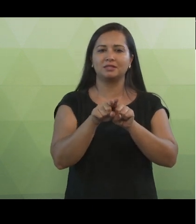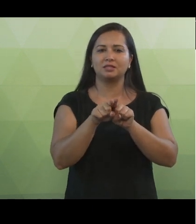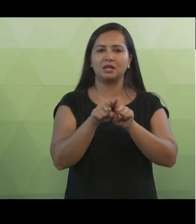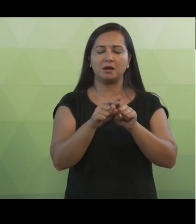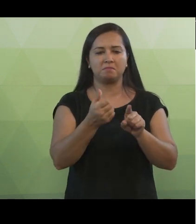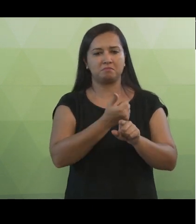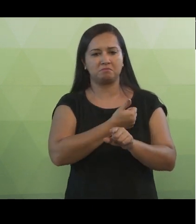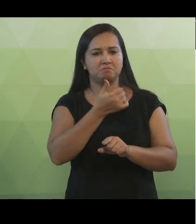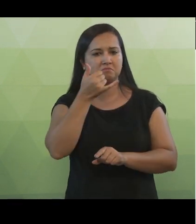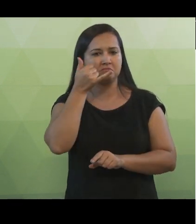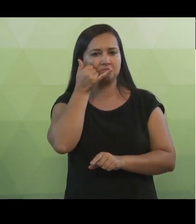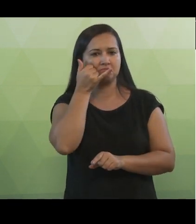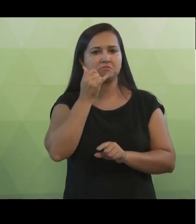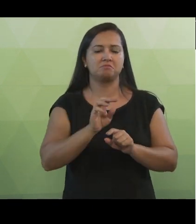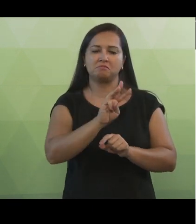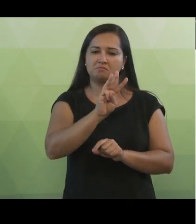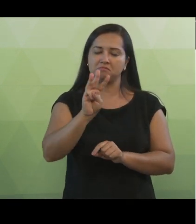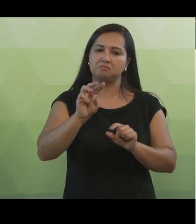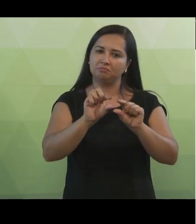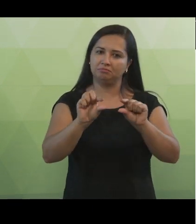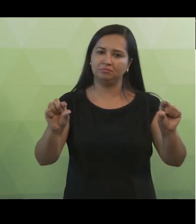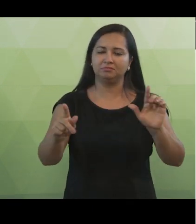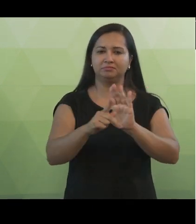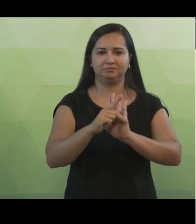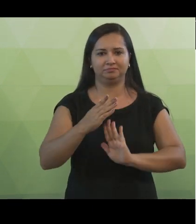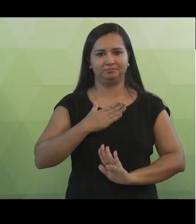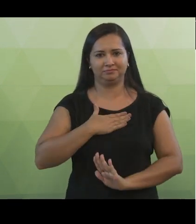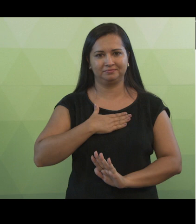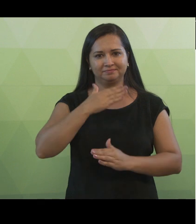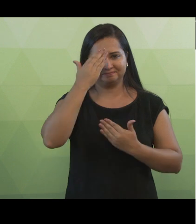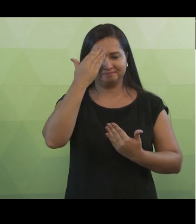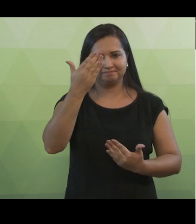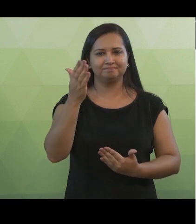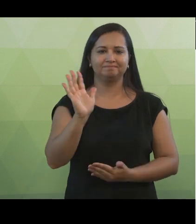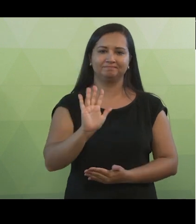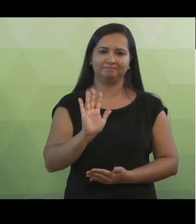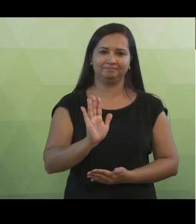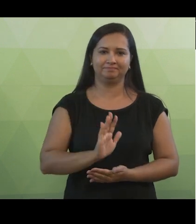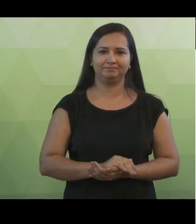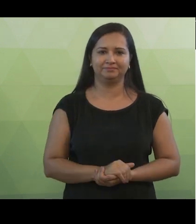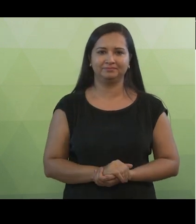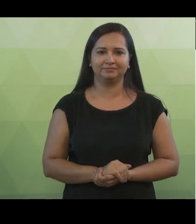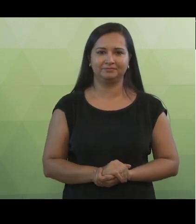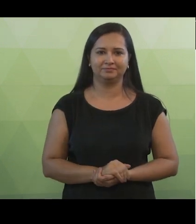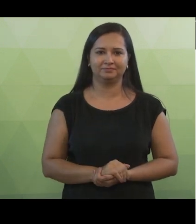está na nossa sala virtual. Então, pessoal, até a próxima!